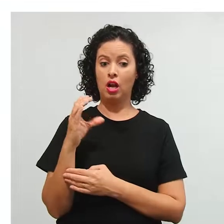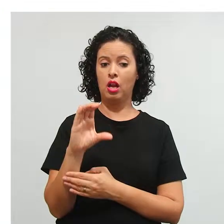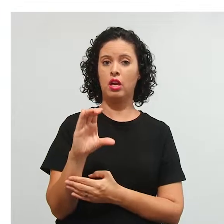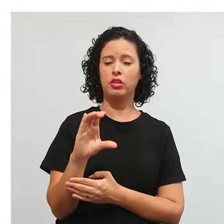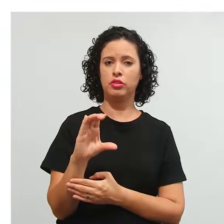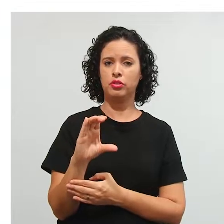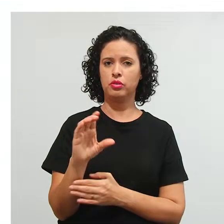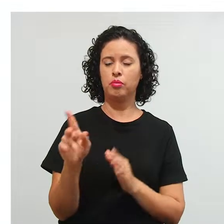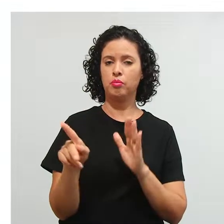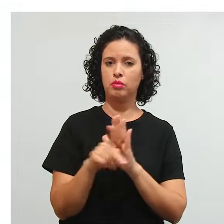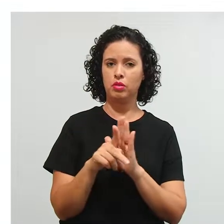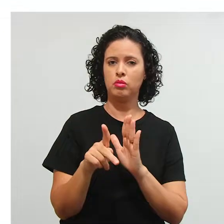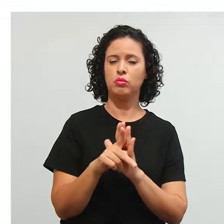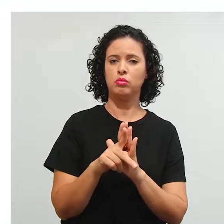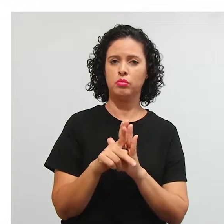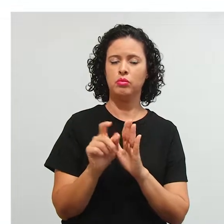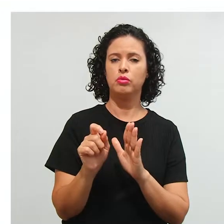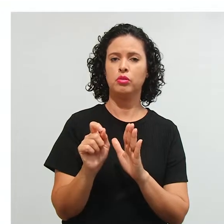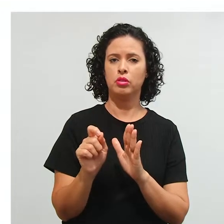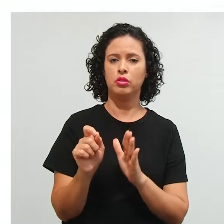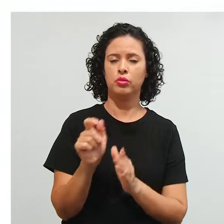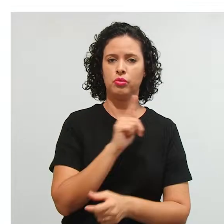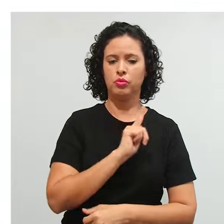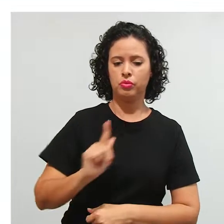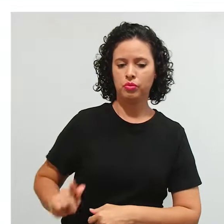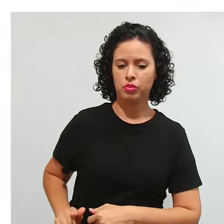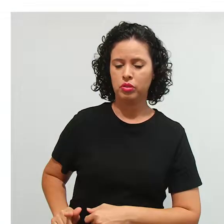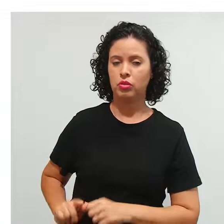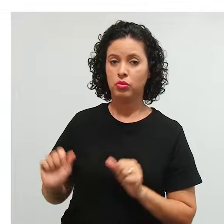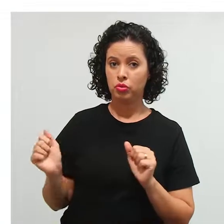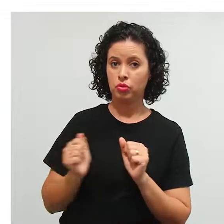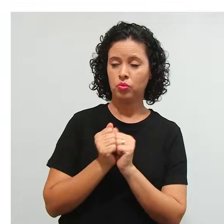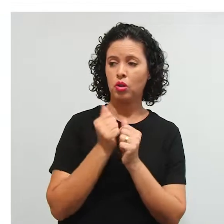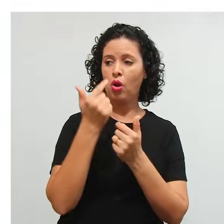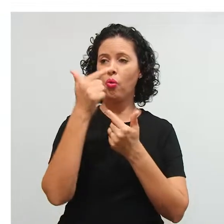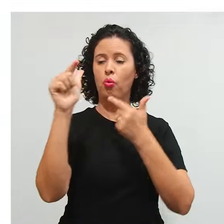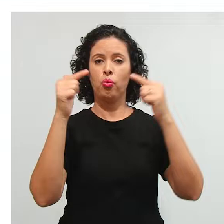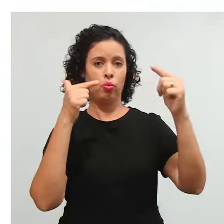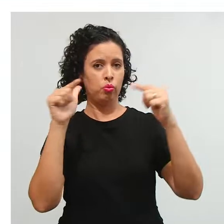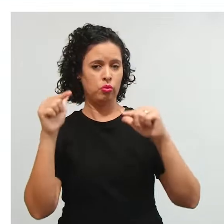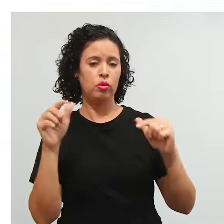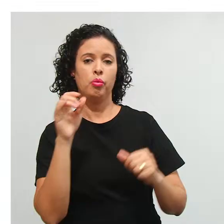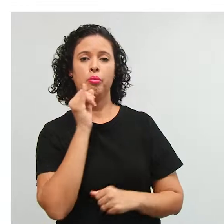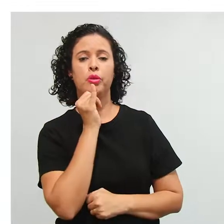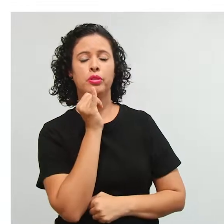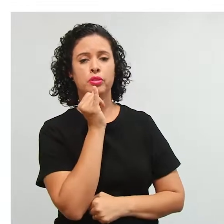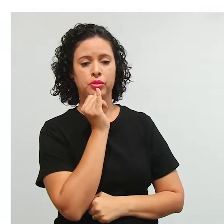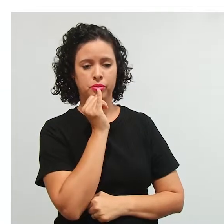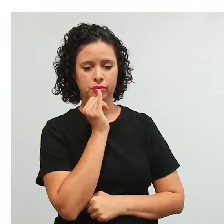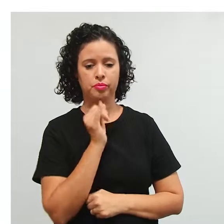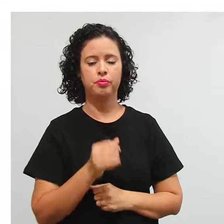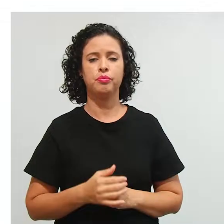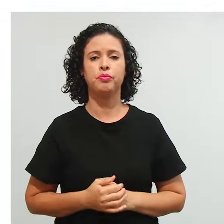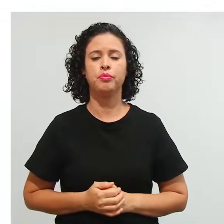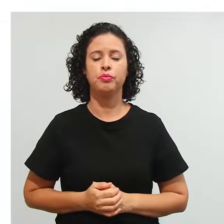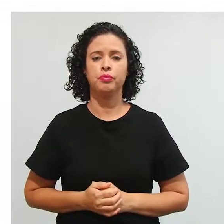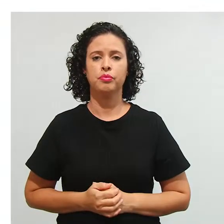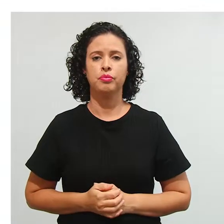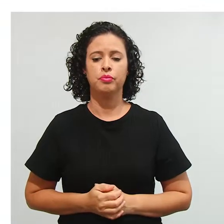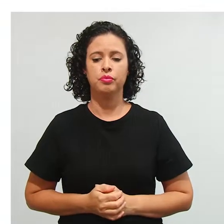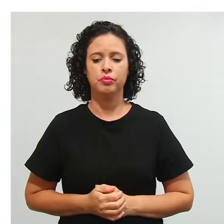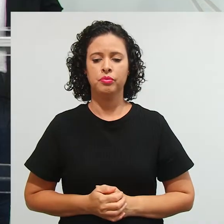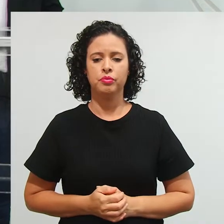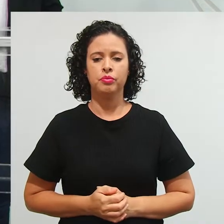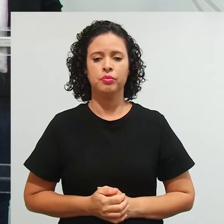créditos do poder público junto a terceiros. Então, aqui, um exemplo de dívida